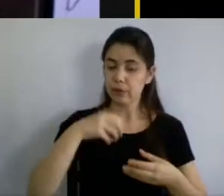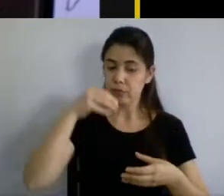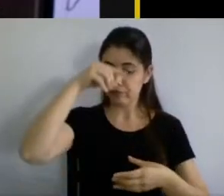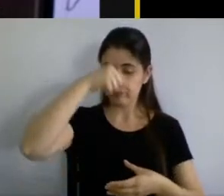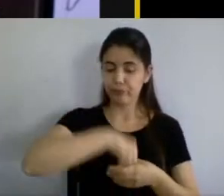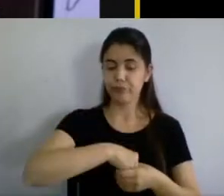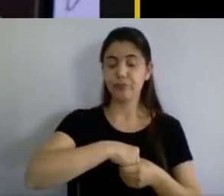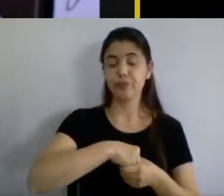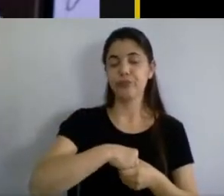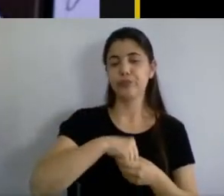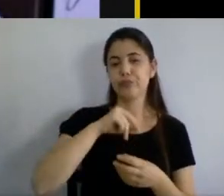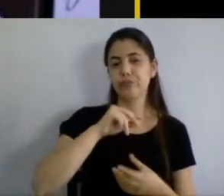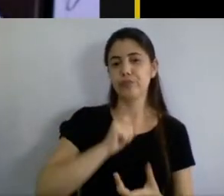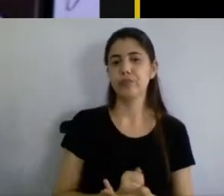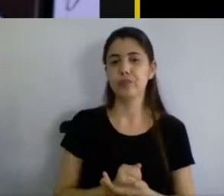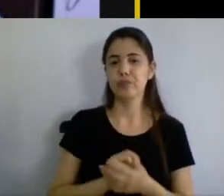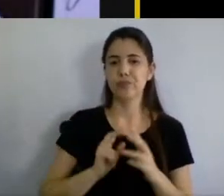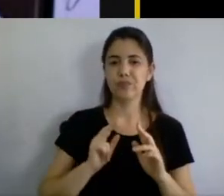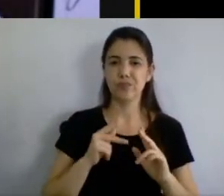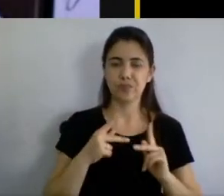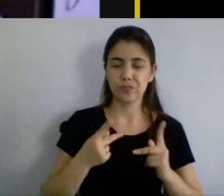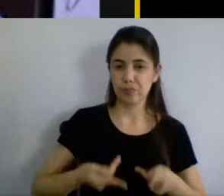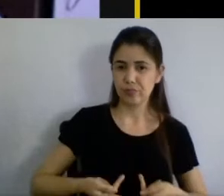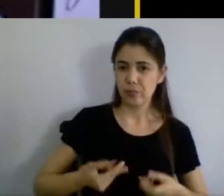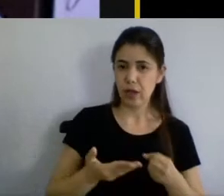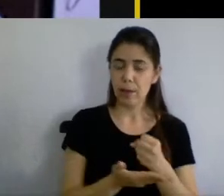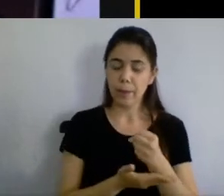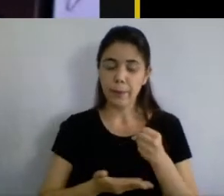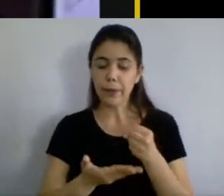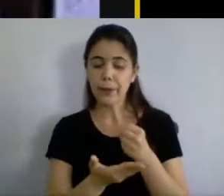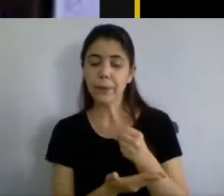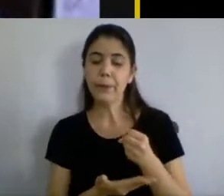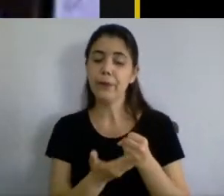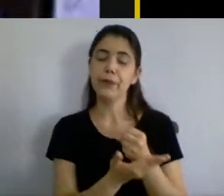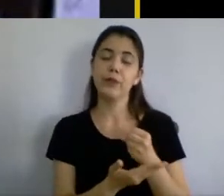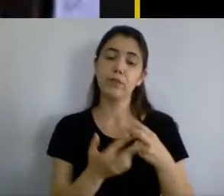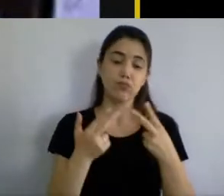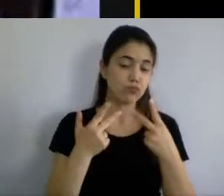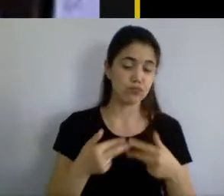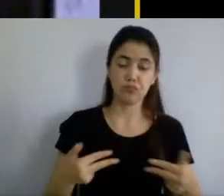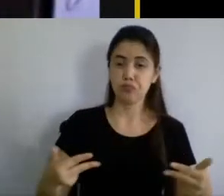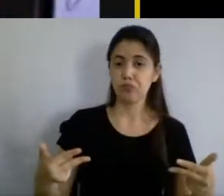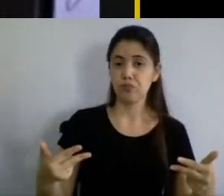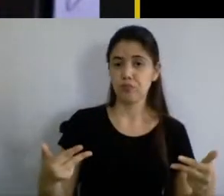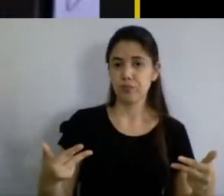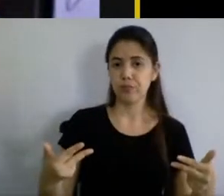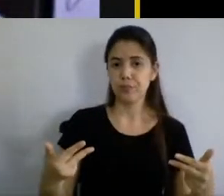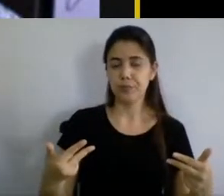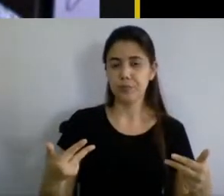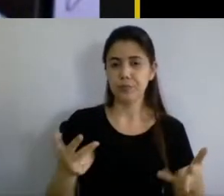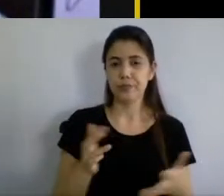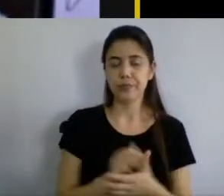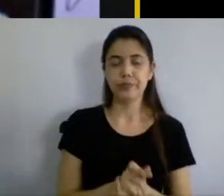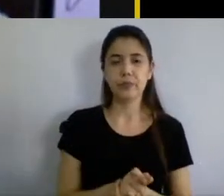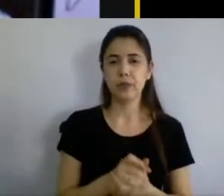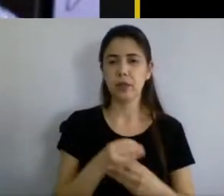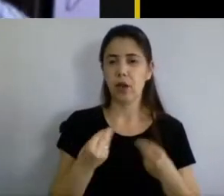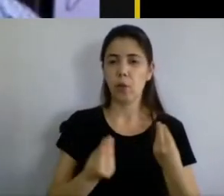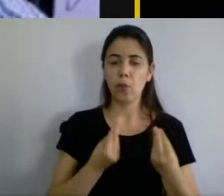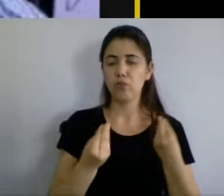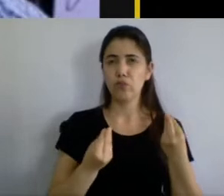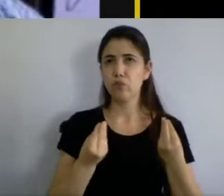coisas, que a gente lembra nas imagens que a gente produz como verossimilhança, como